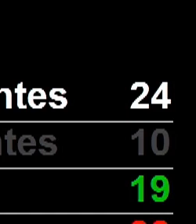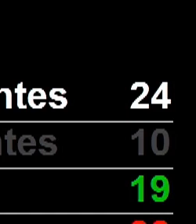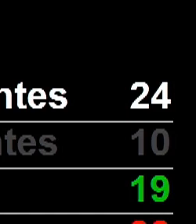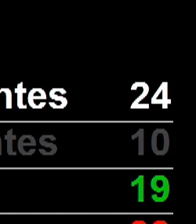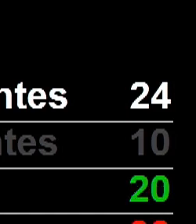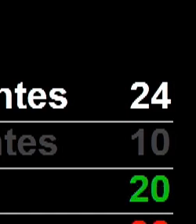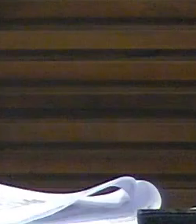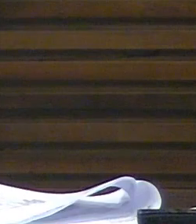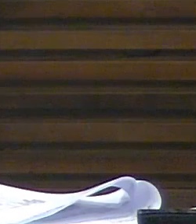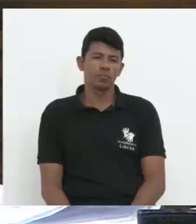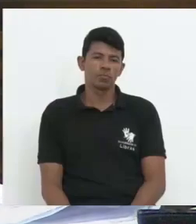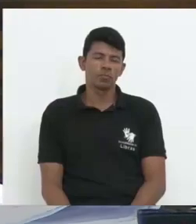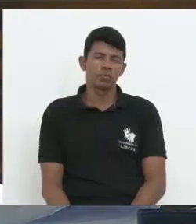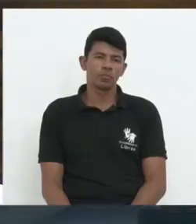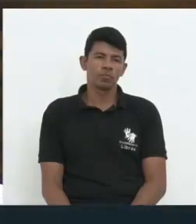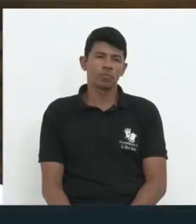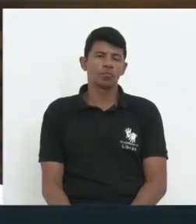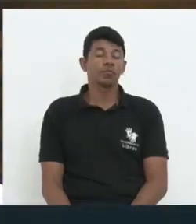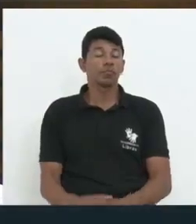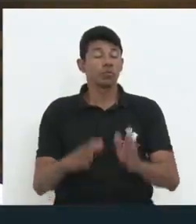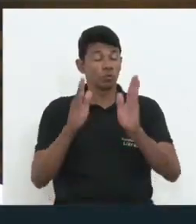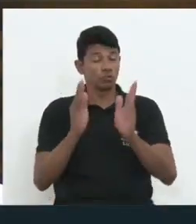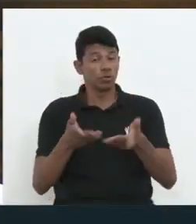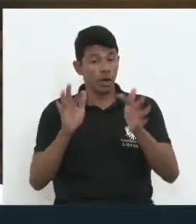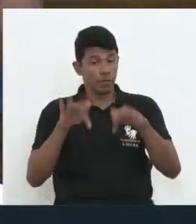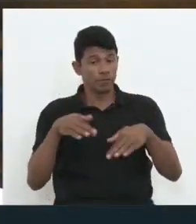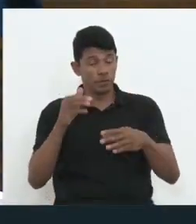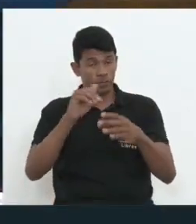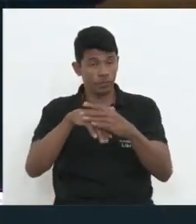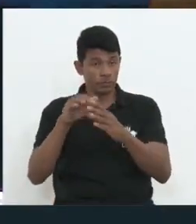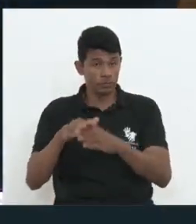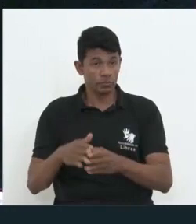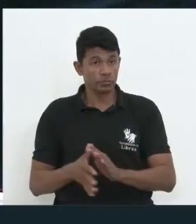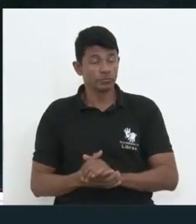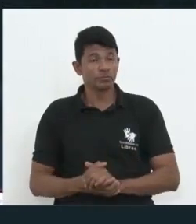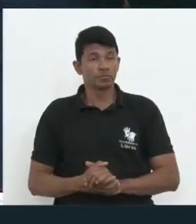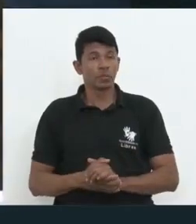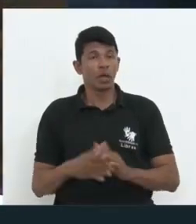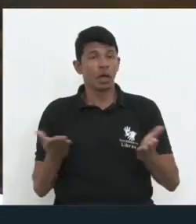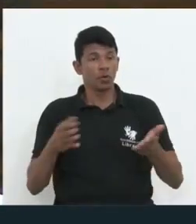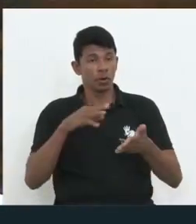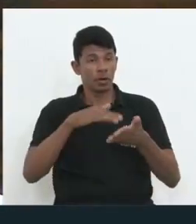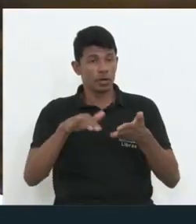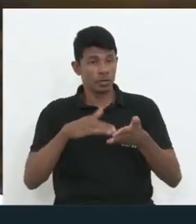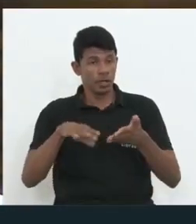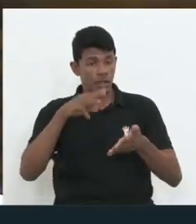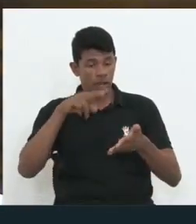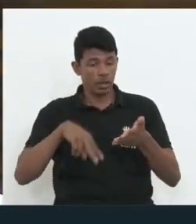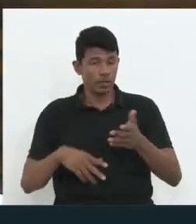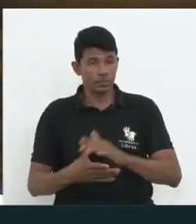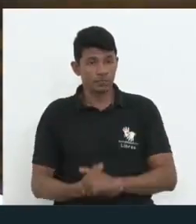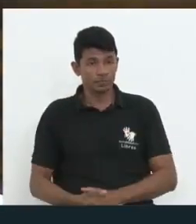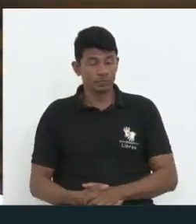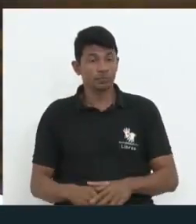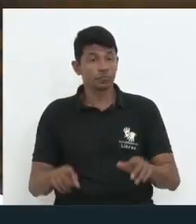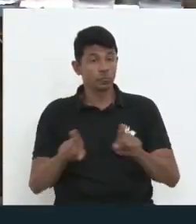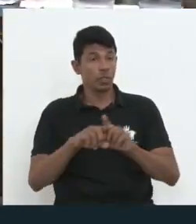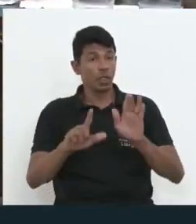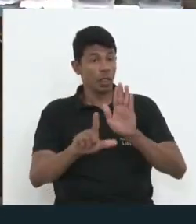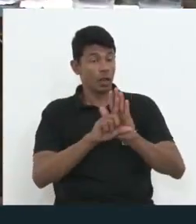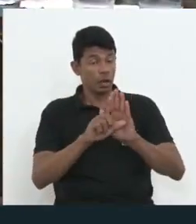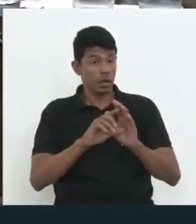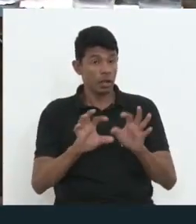Encerrada a votação, consideradas as comissões, item 10 ao seu secretário para leitura. Leitura e deliberação do projeto de